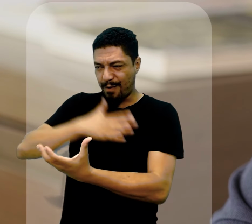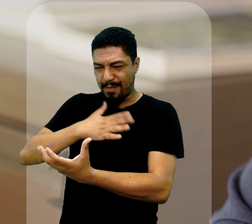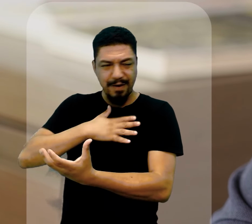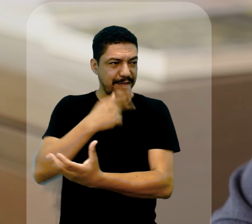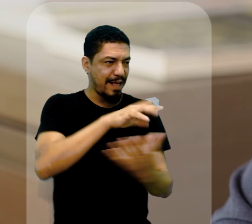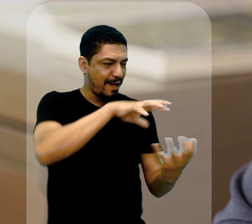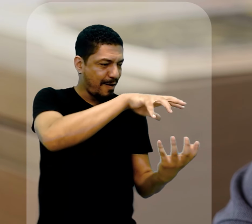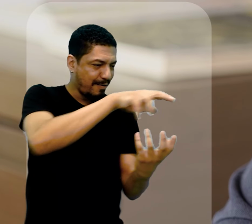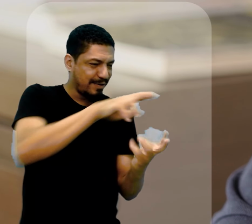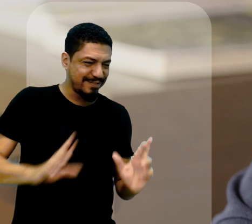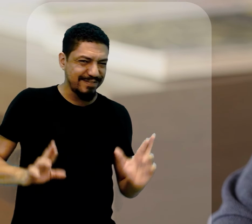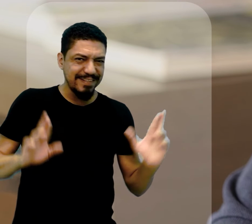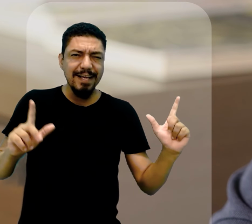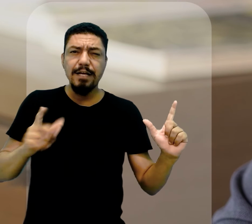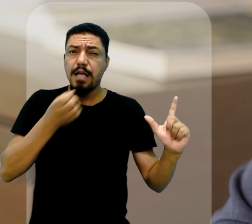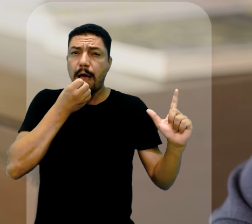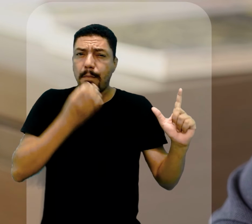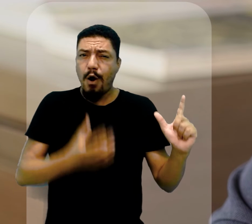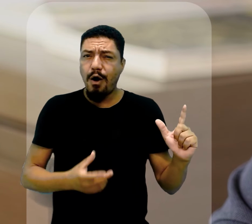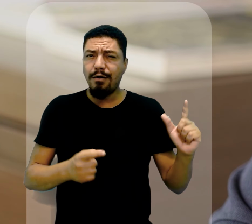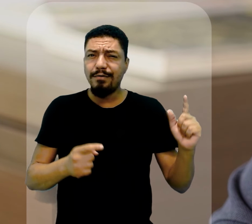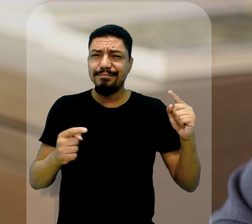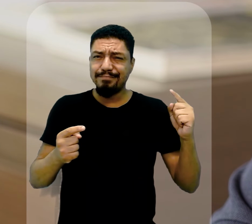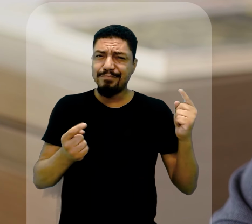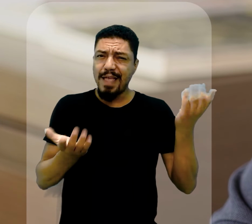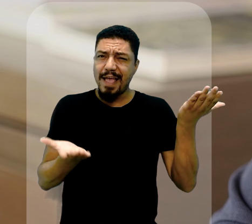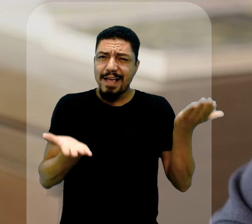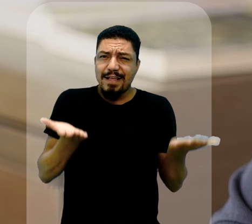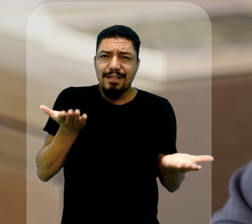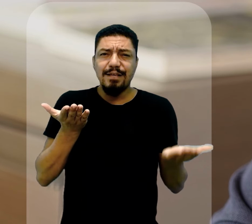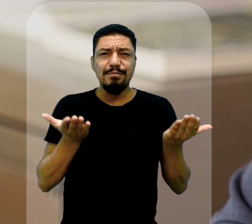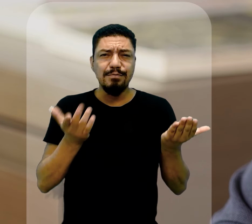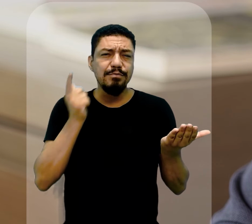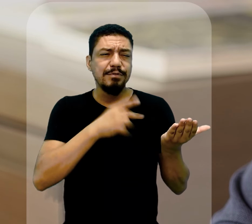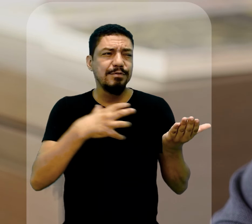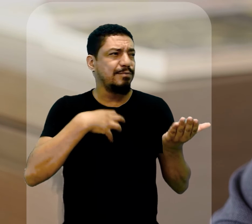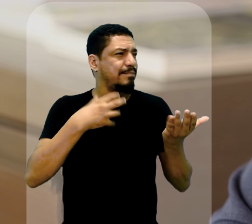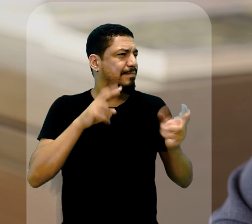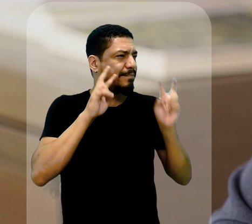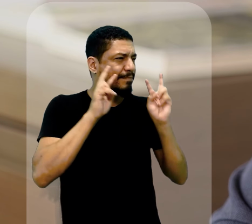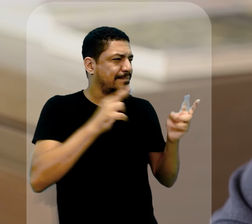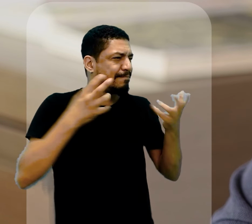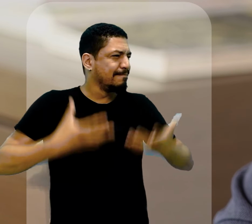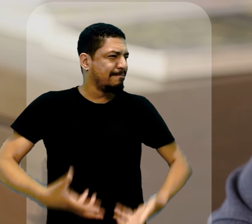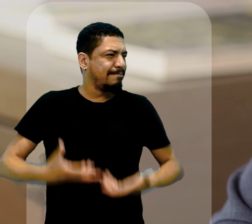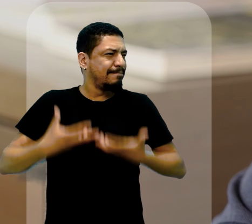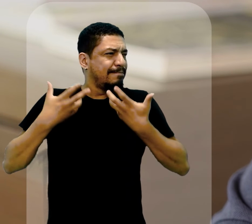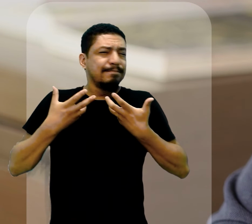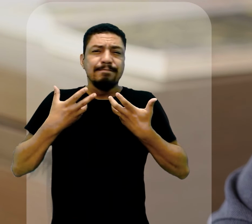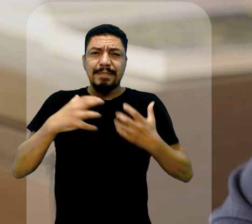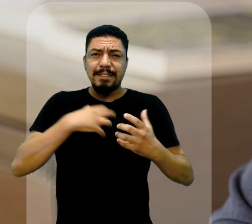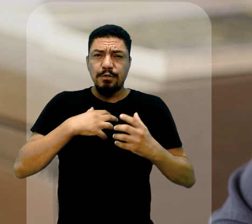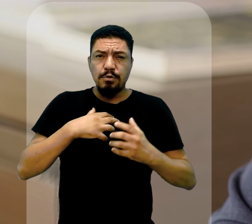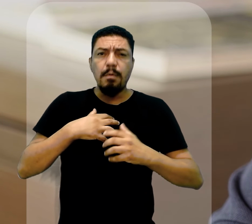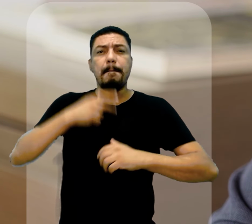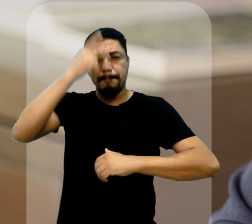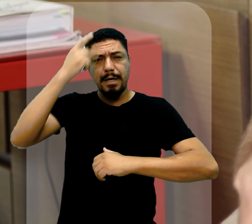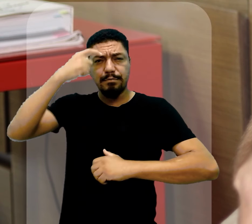muito bem, é um contraponto, como eu falei, que me inspira e eu acho que me faz uma pessoa e um profissional